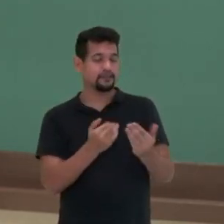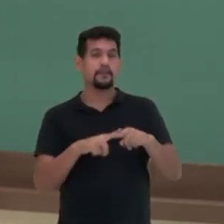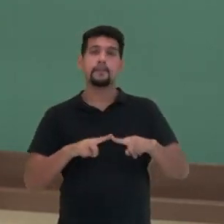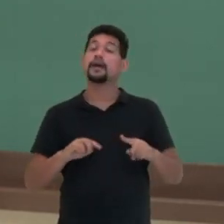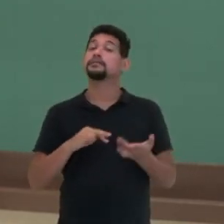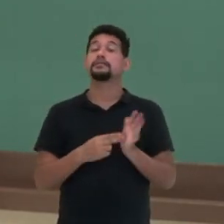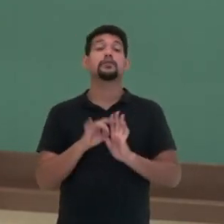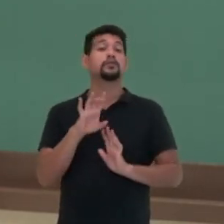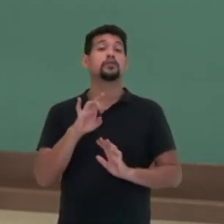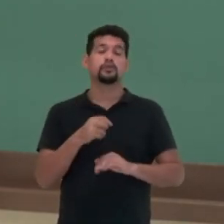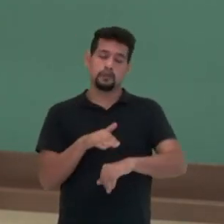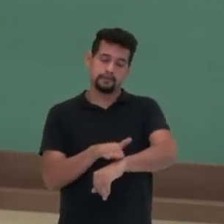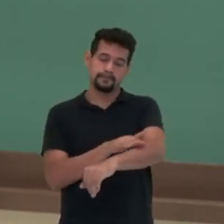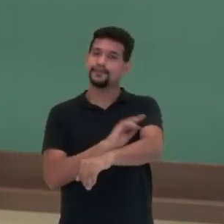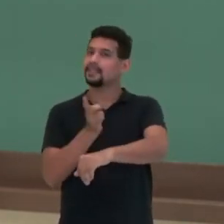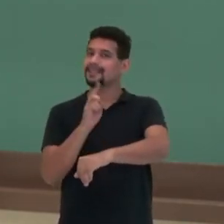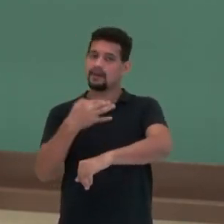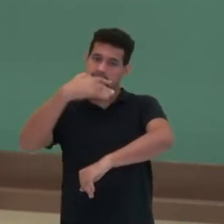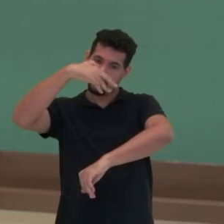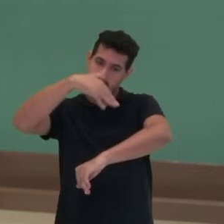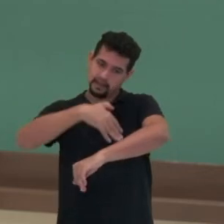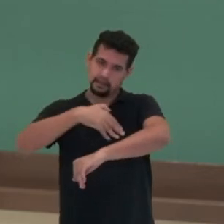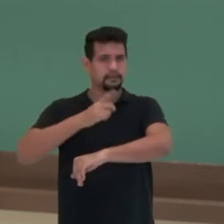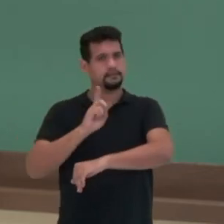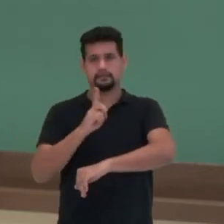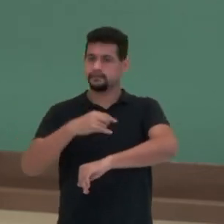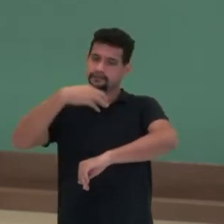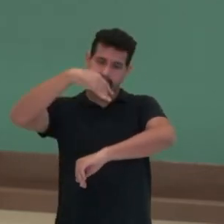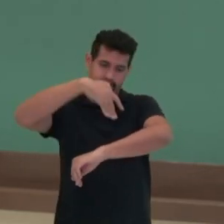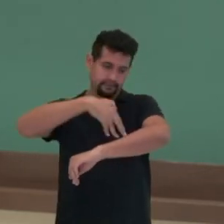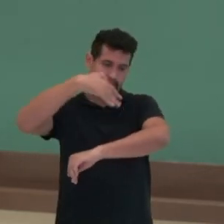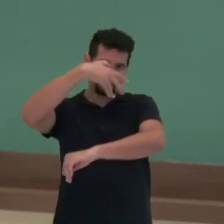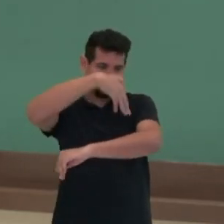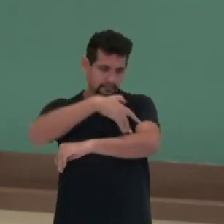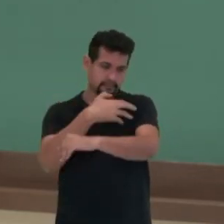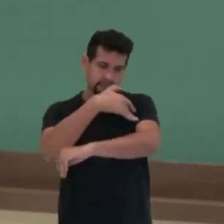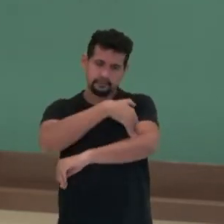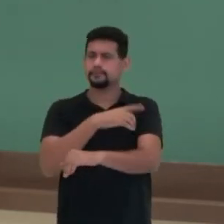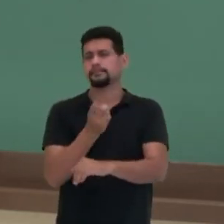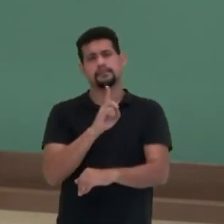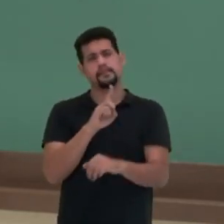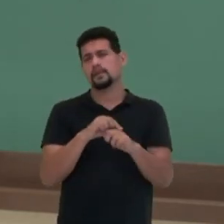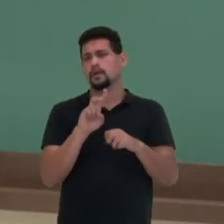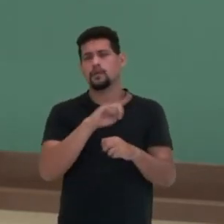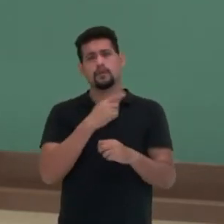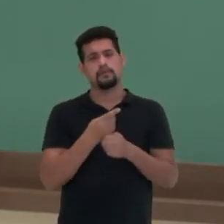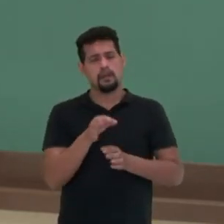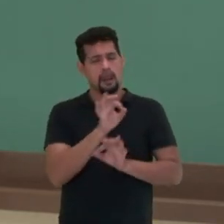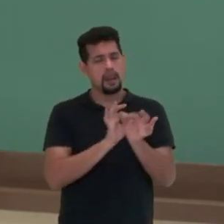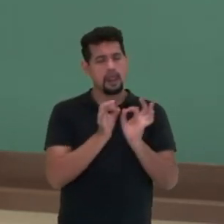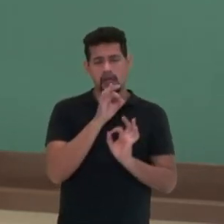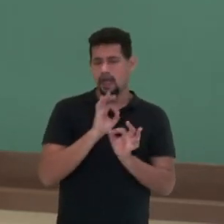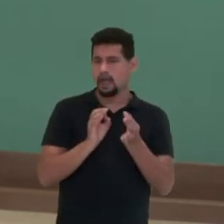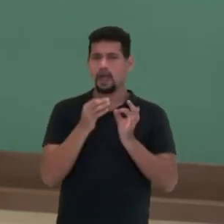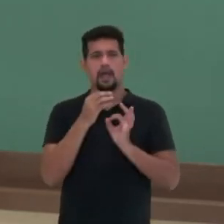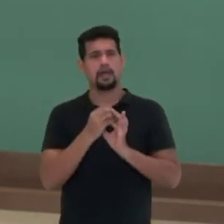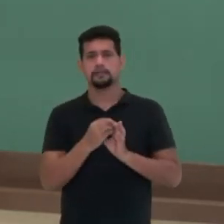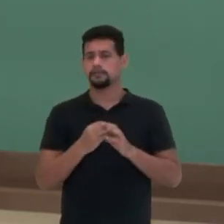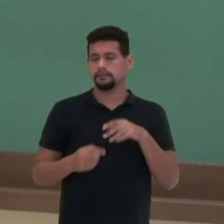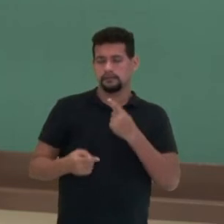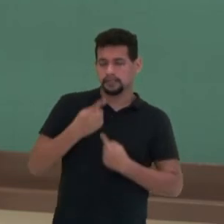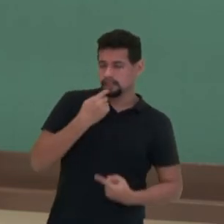é superficialmente, né? Ele não vai entrar na estrutura, né, celular, no sistema circulatório,